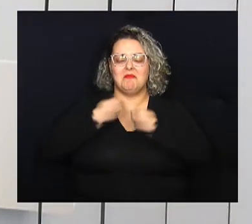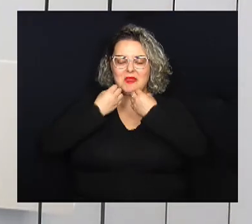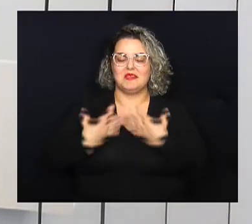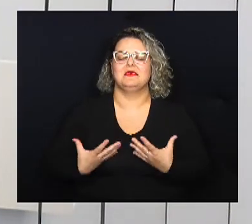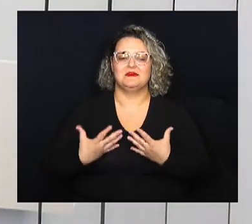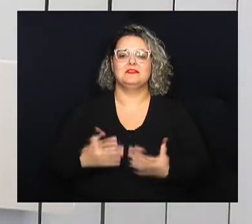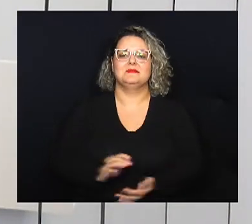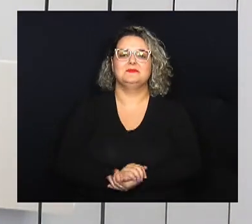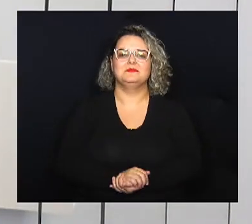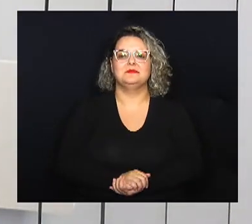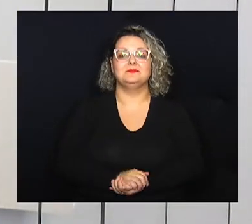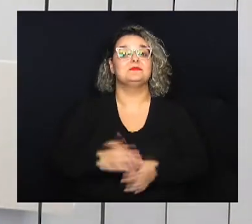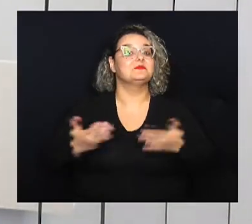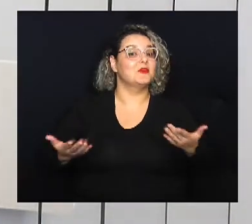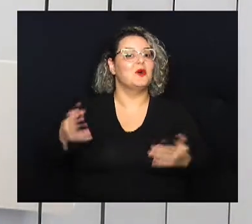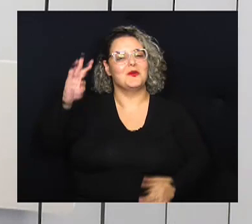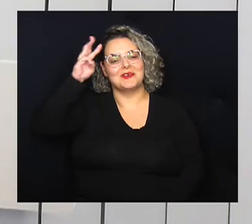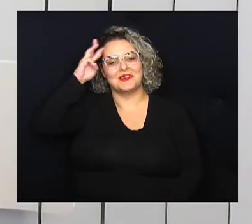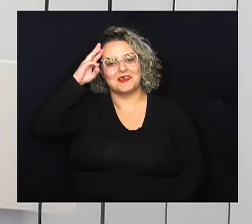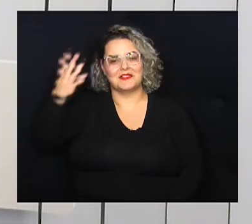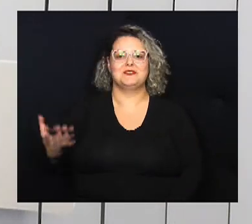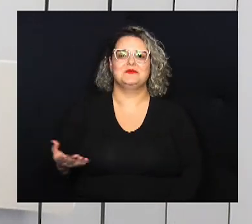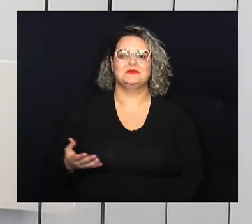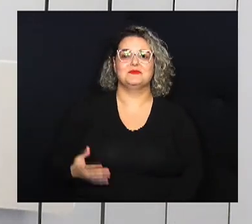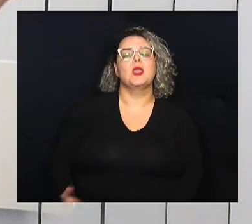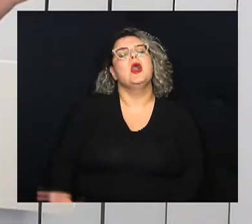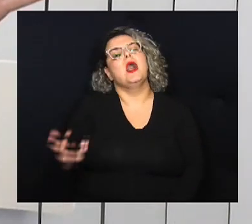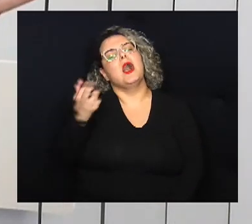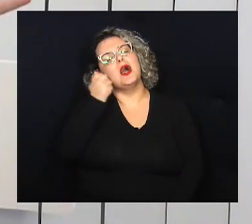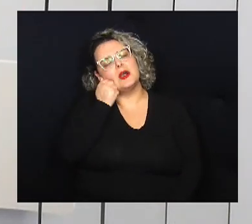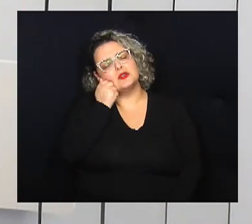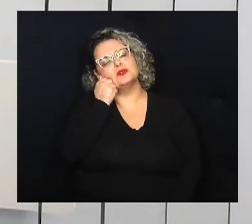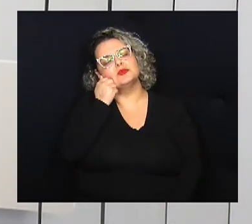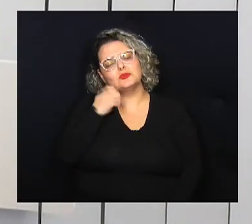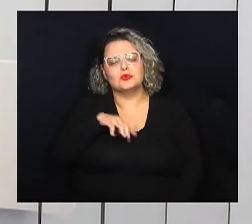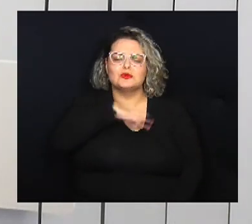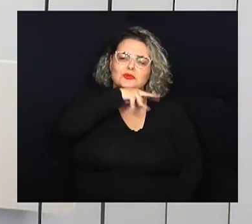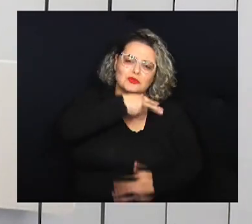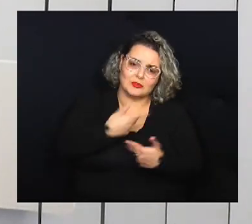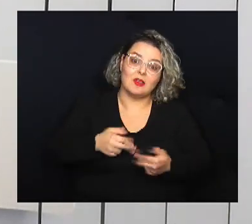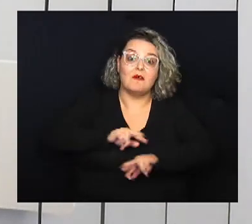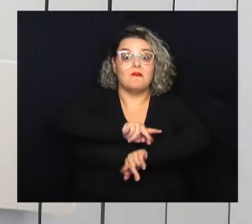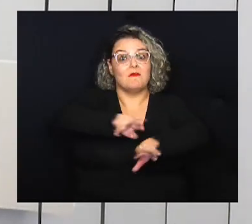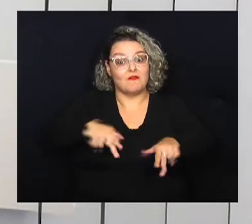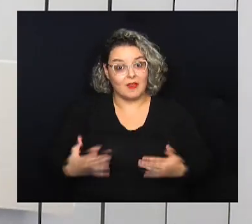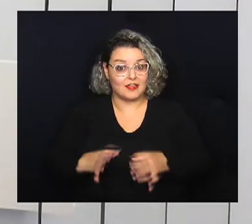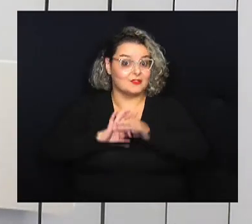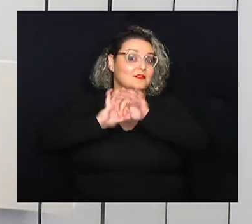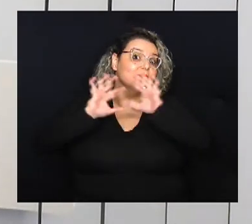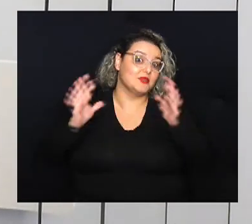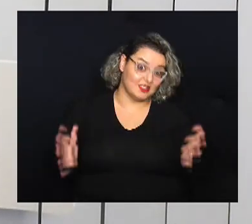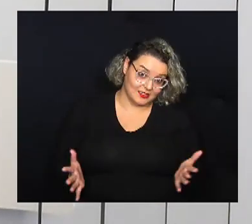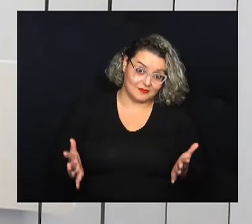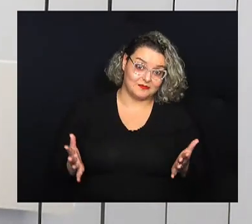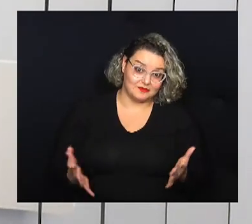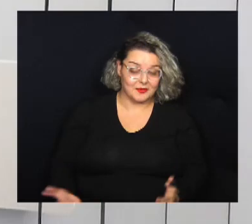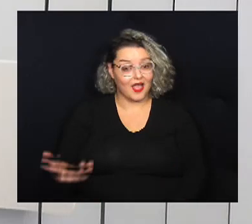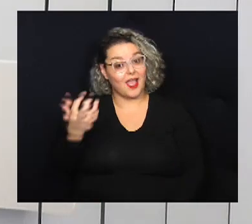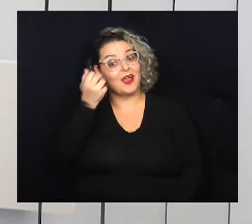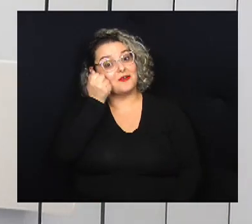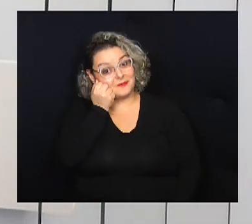terça-feira é dia do nosso quadro Adote um Bichinho. Muitos animais já estão disponíveis para uma